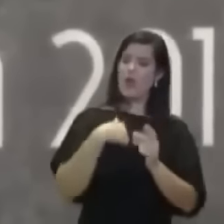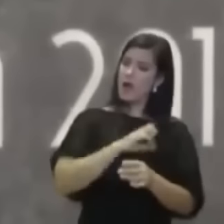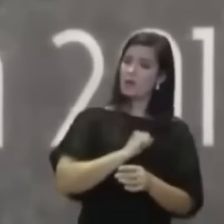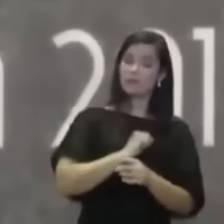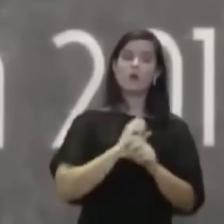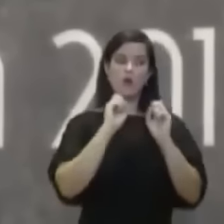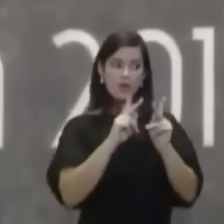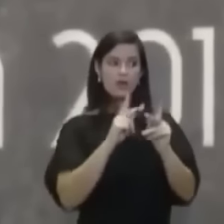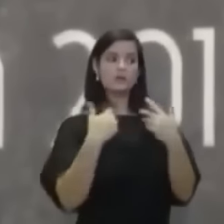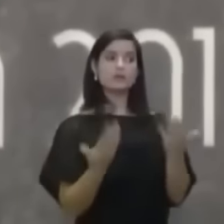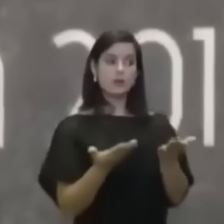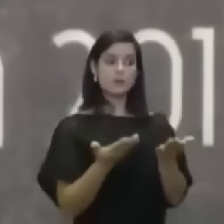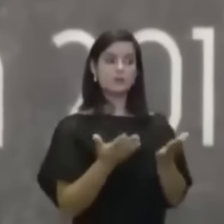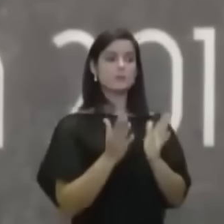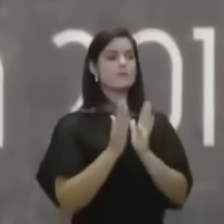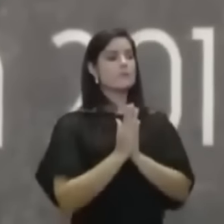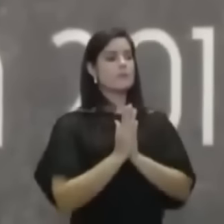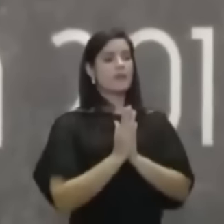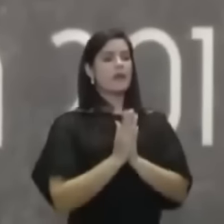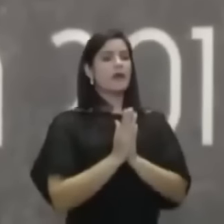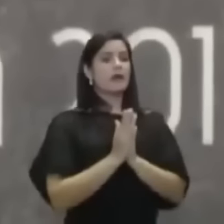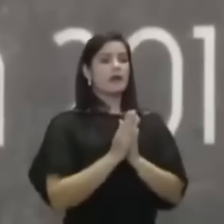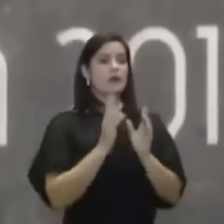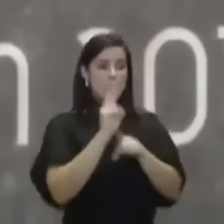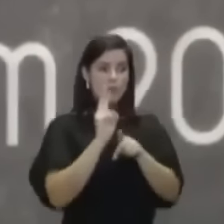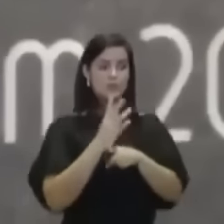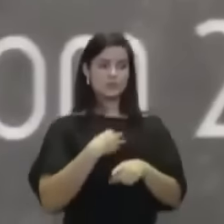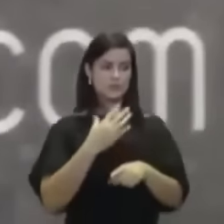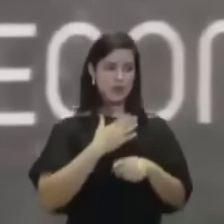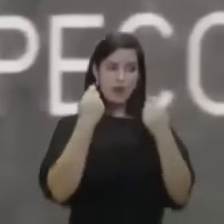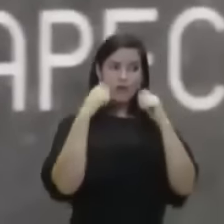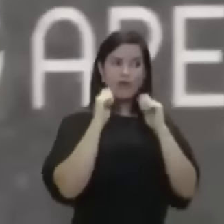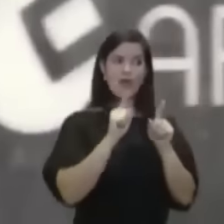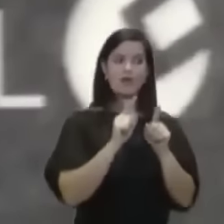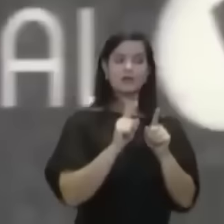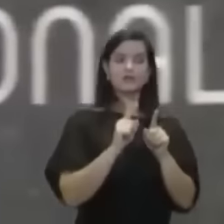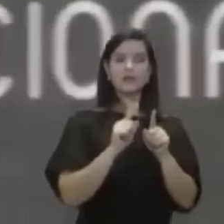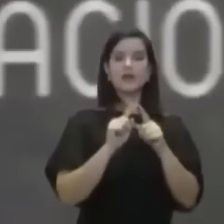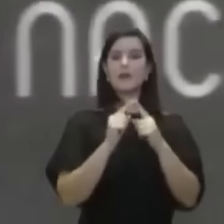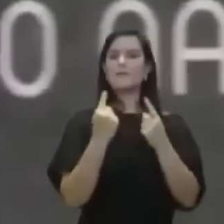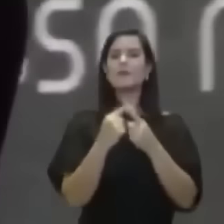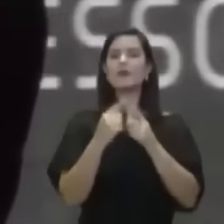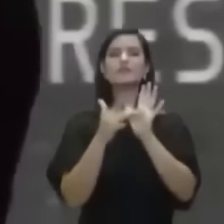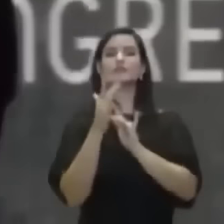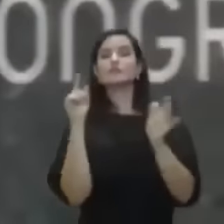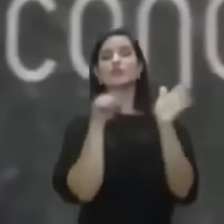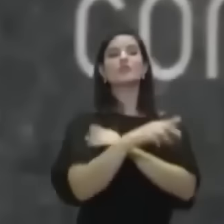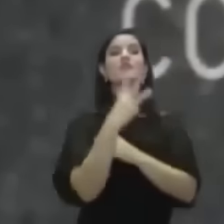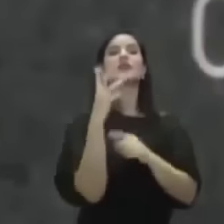então apascenta as minhas ovelhas. Mas por que Jesus perguntou três vezes? Porque três vezes Pedro negara. Mas o que significa